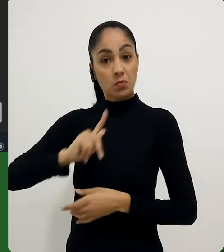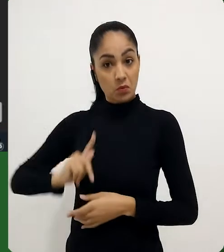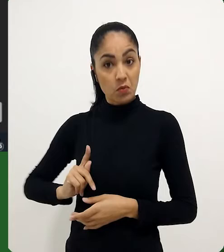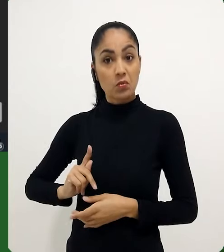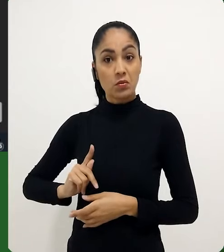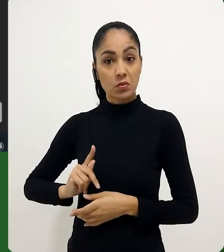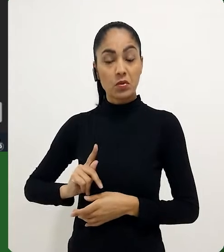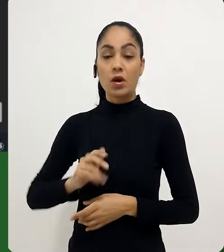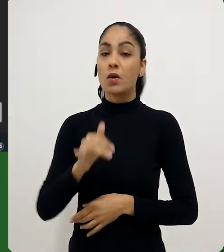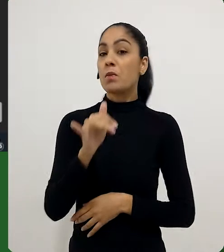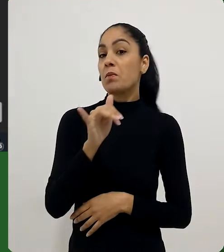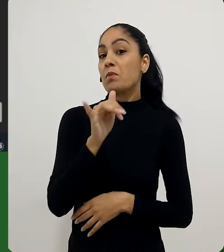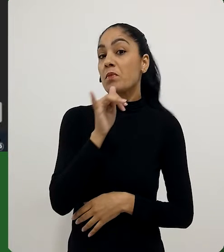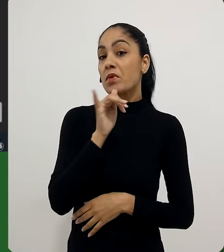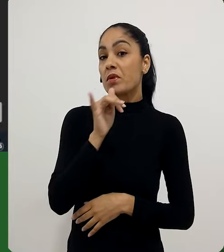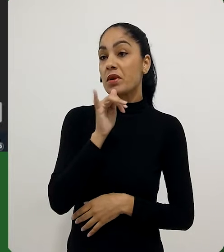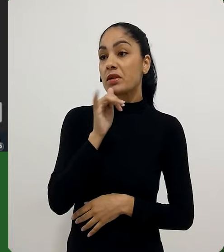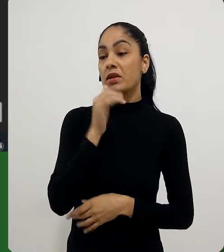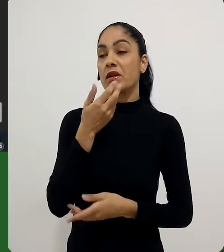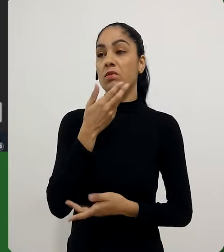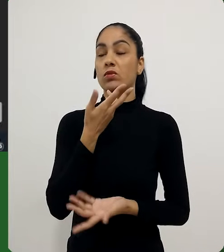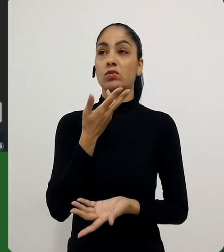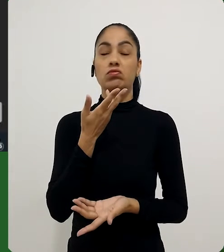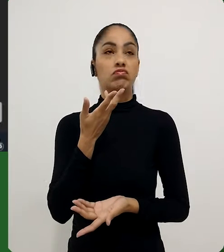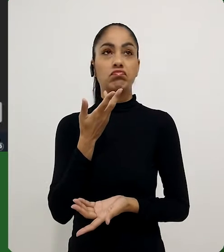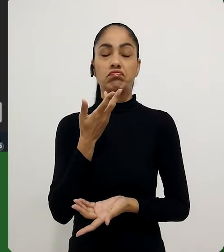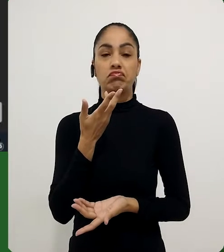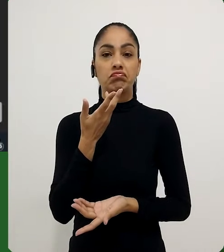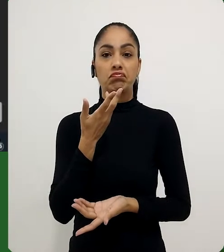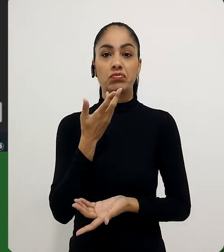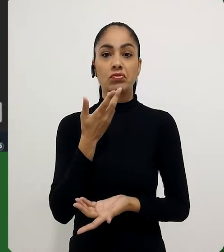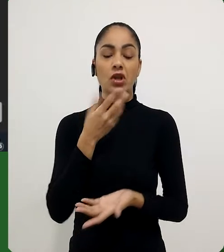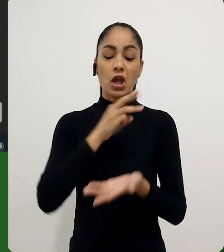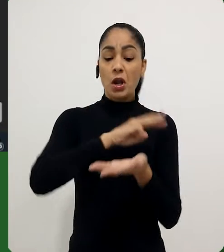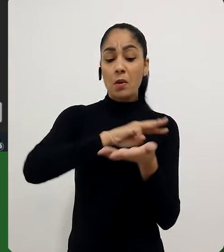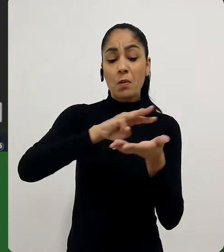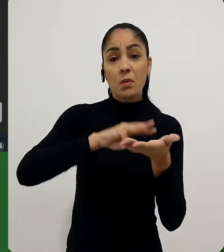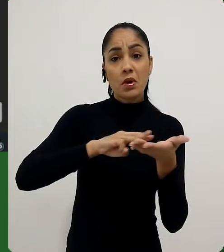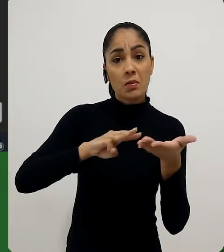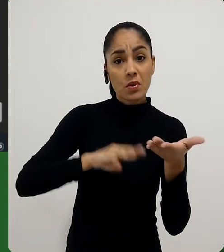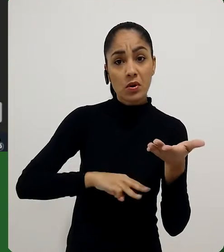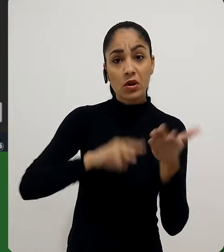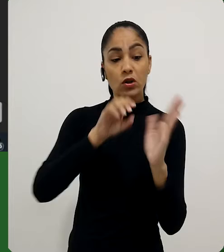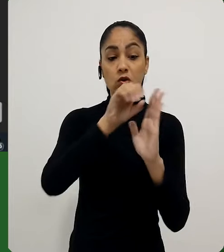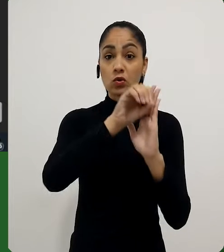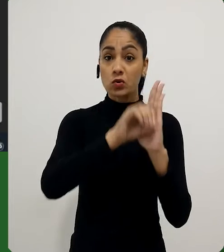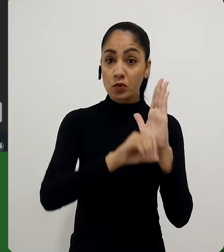frequentes, né, em instituições públicas, como requerimentos,